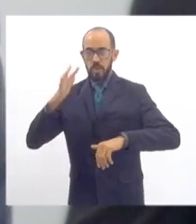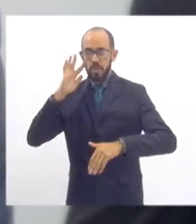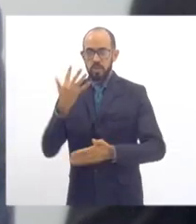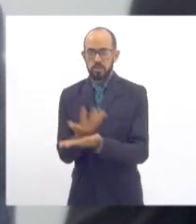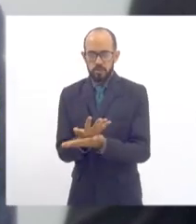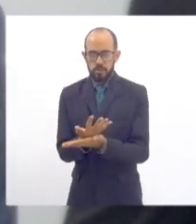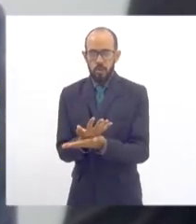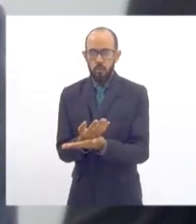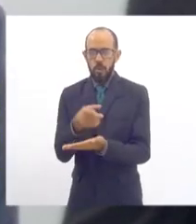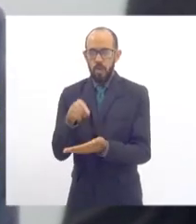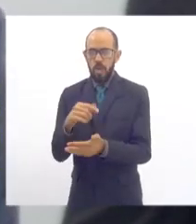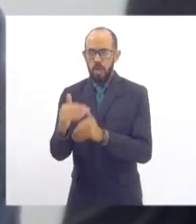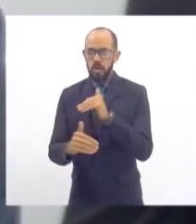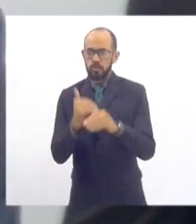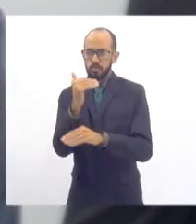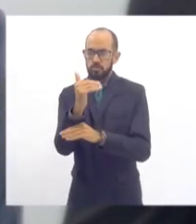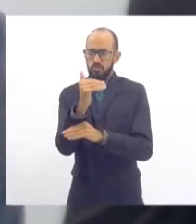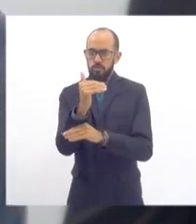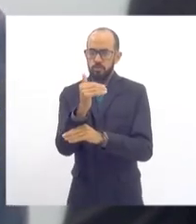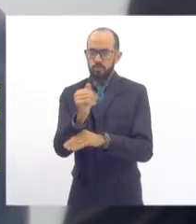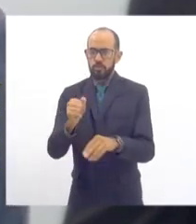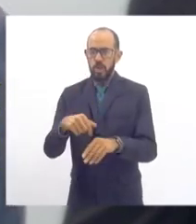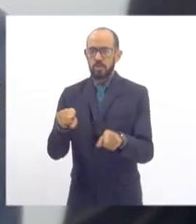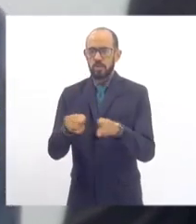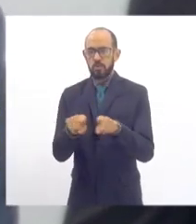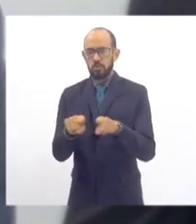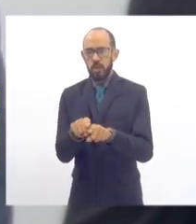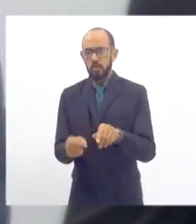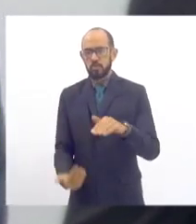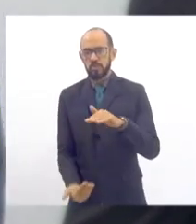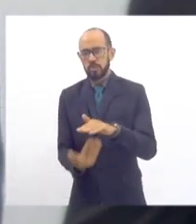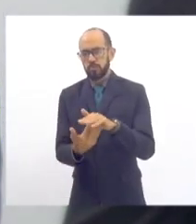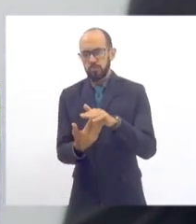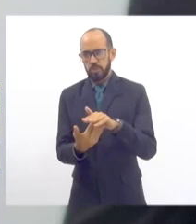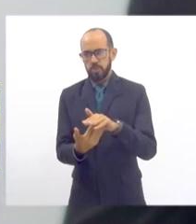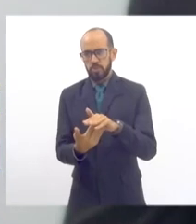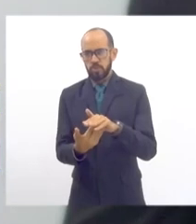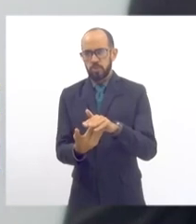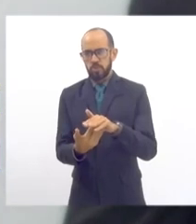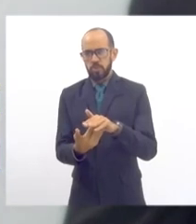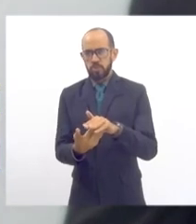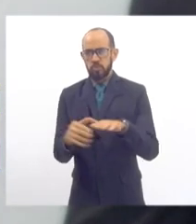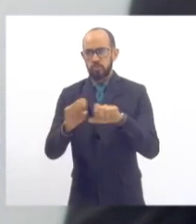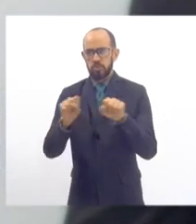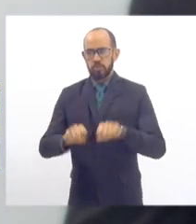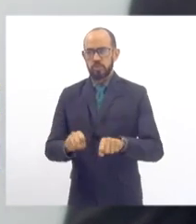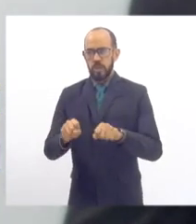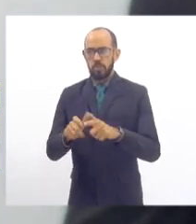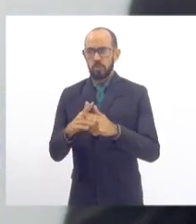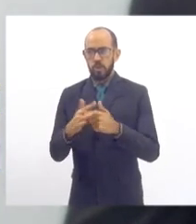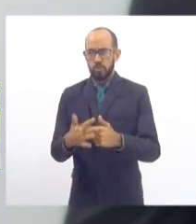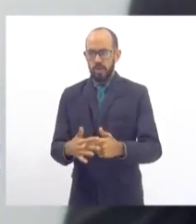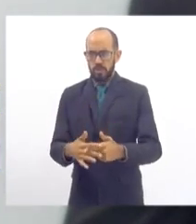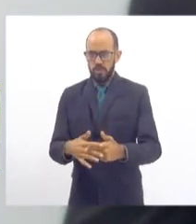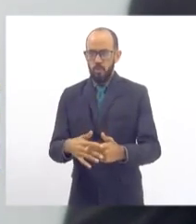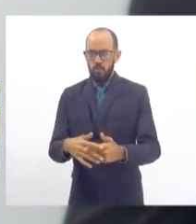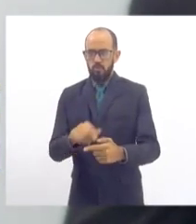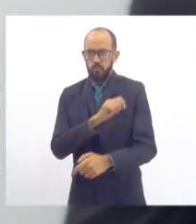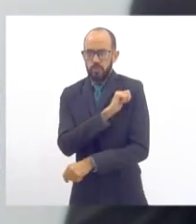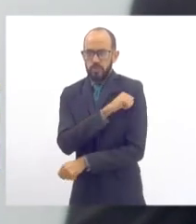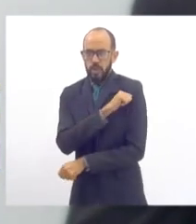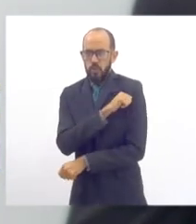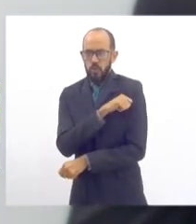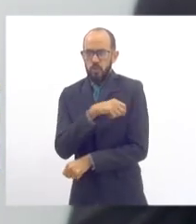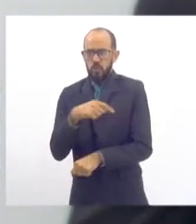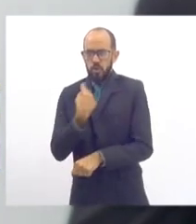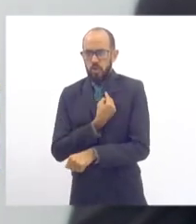se sobrepõe, inclusive, às limitações do regime de recuperação fiscal. Então, agora a gente precisa avançar. A